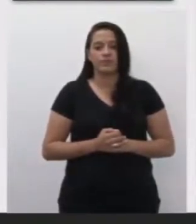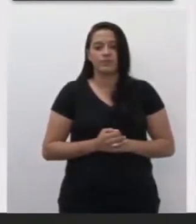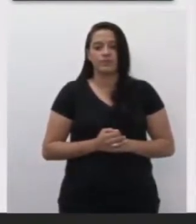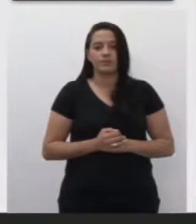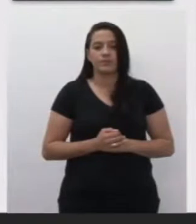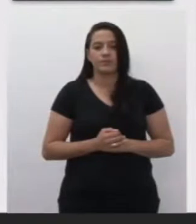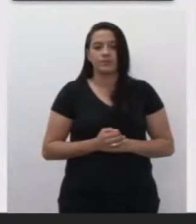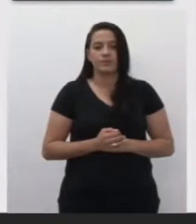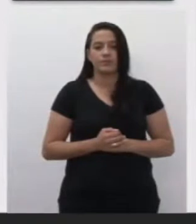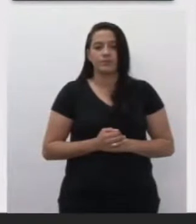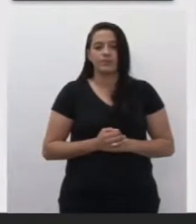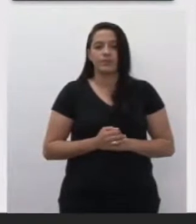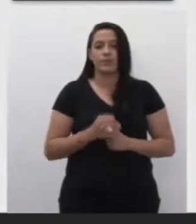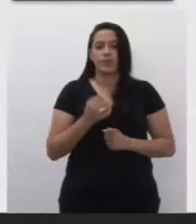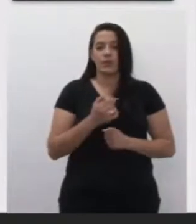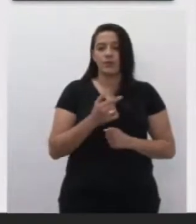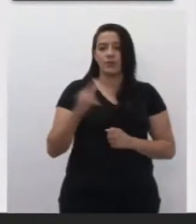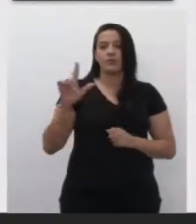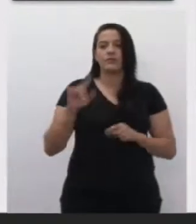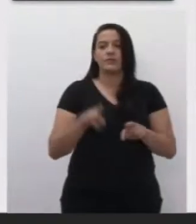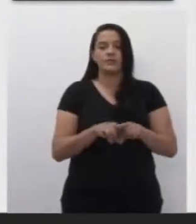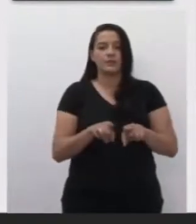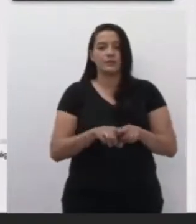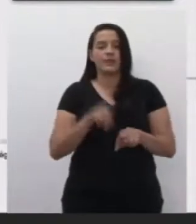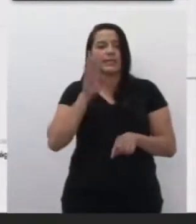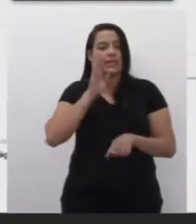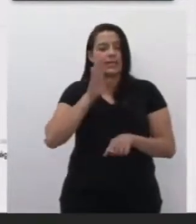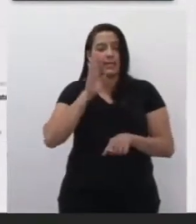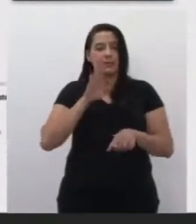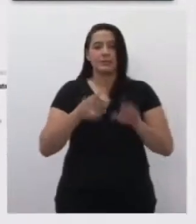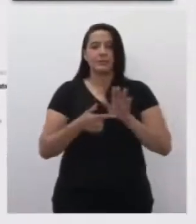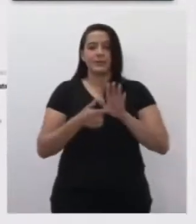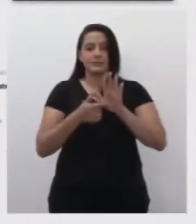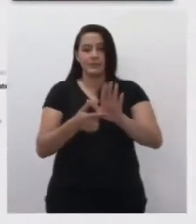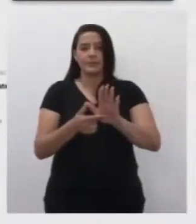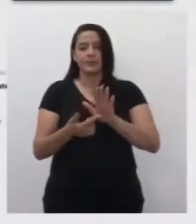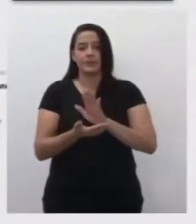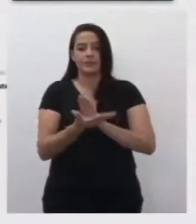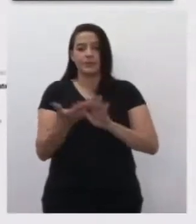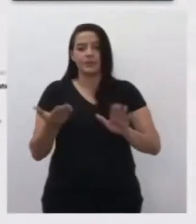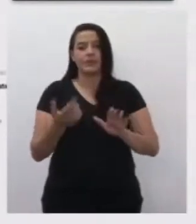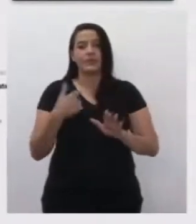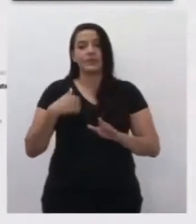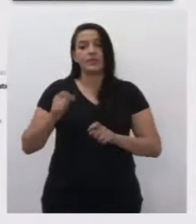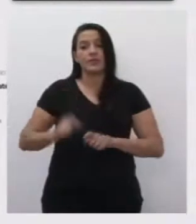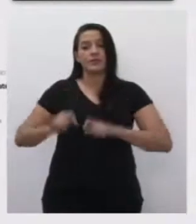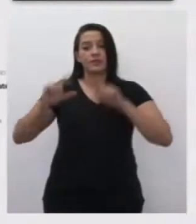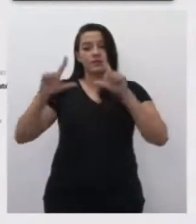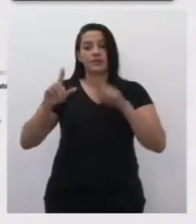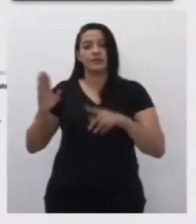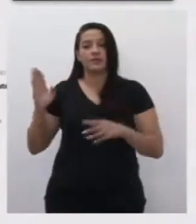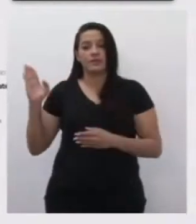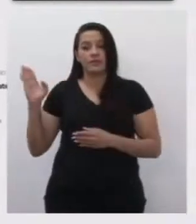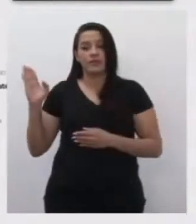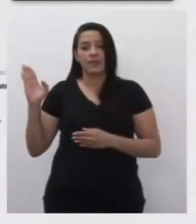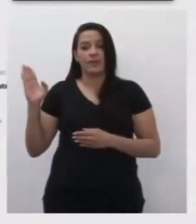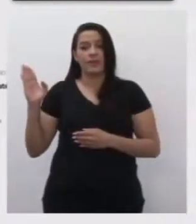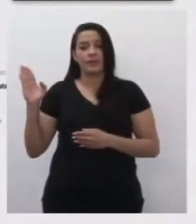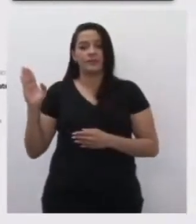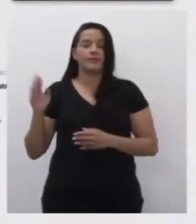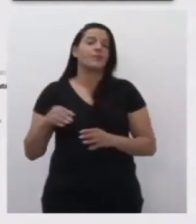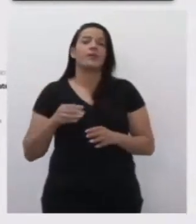Um outro ponto super bacana que eu vou compartilhar com vocês é essa disciplina que o Descomplica desenvolveu, que se chama Guia do Estudo